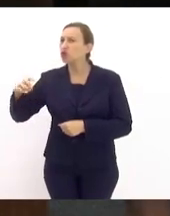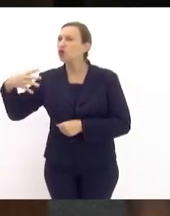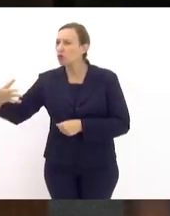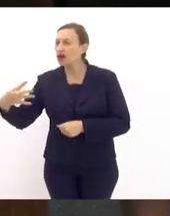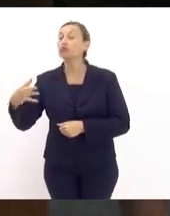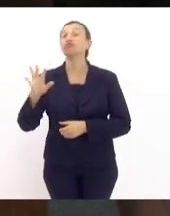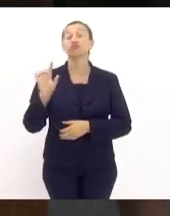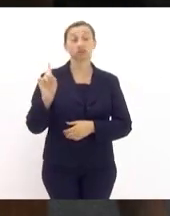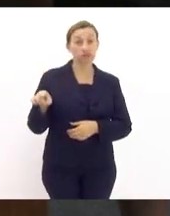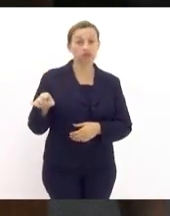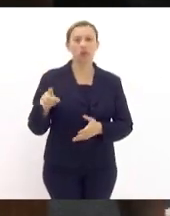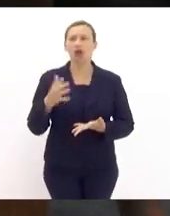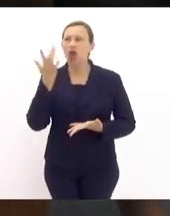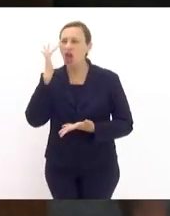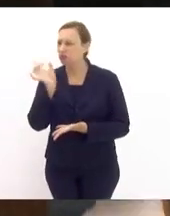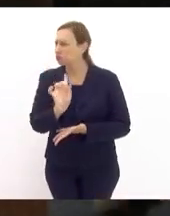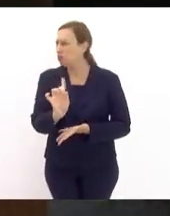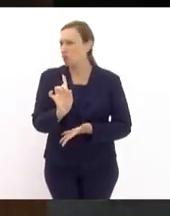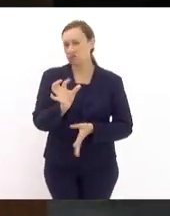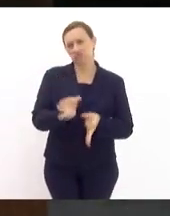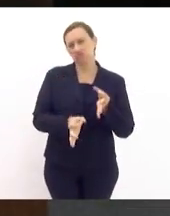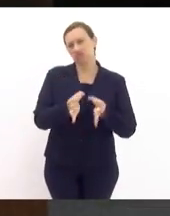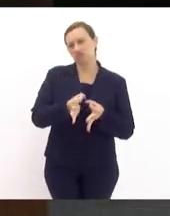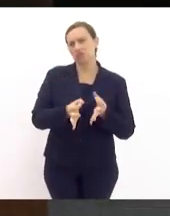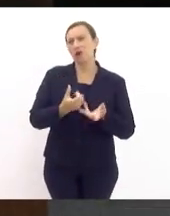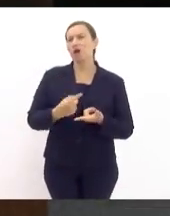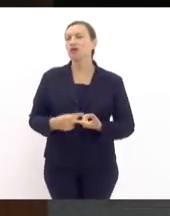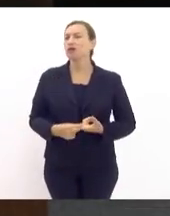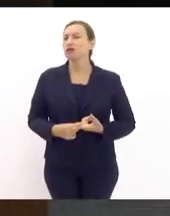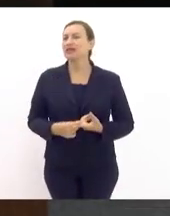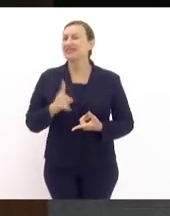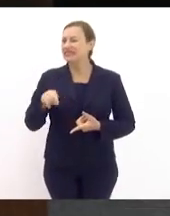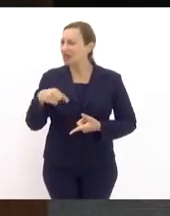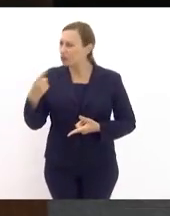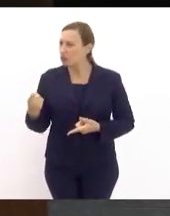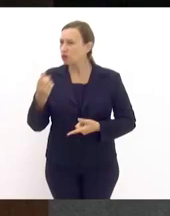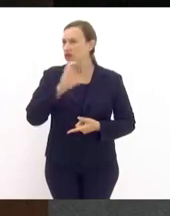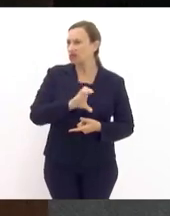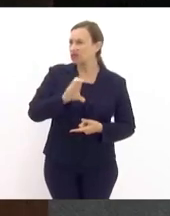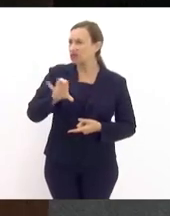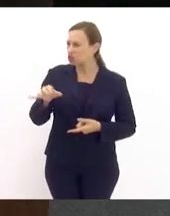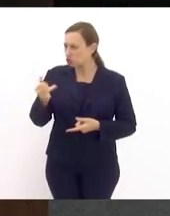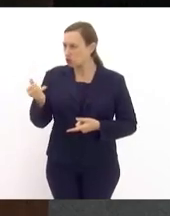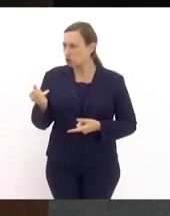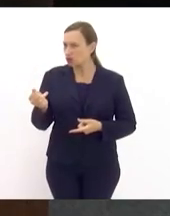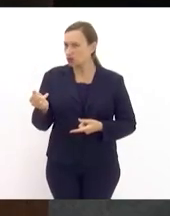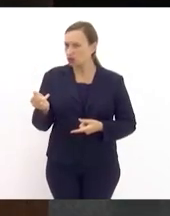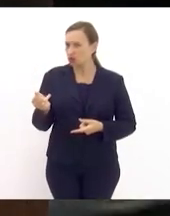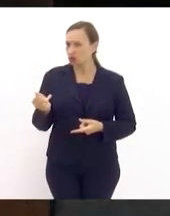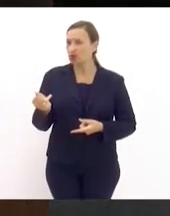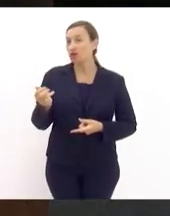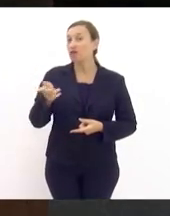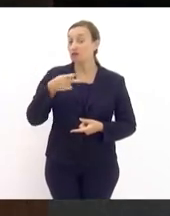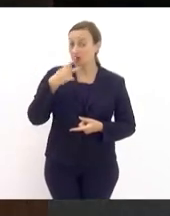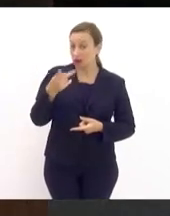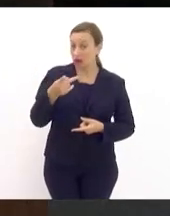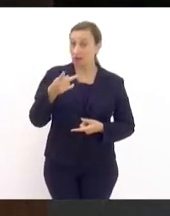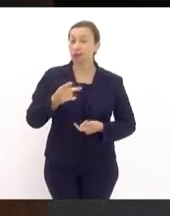2004. Eu não acho justo. Depois da CCJ se